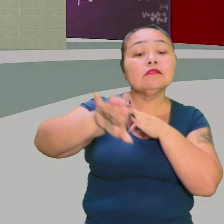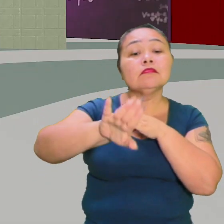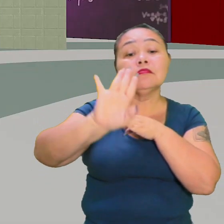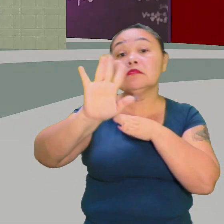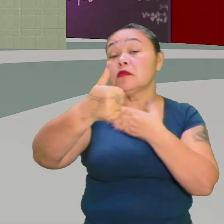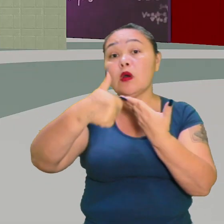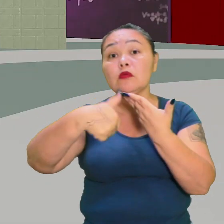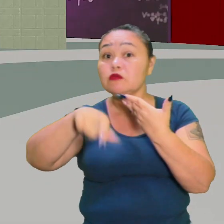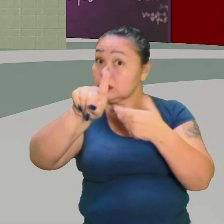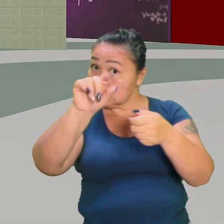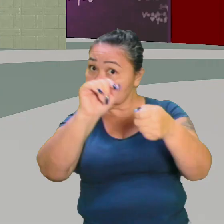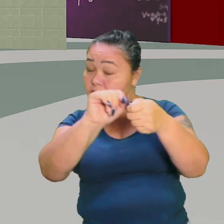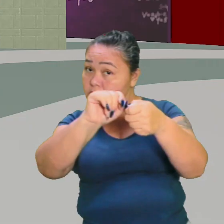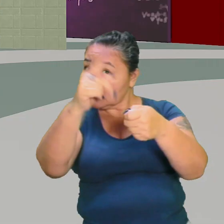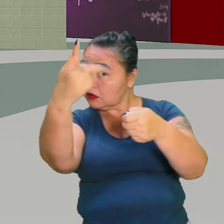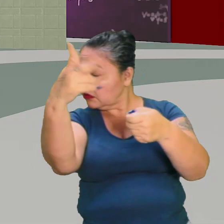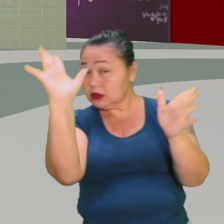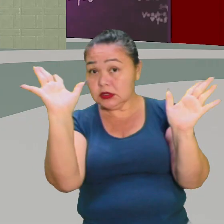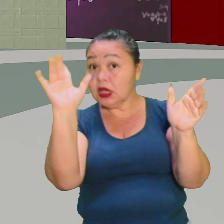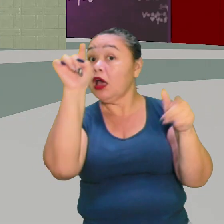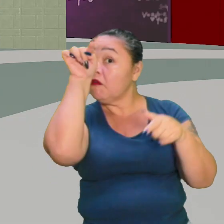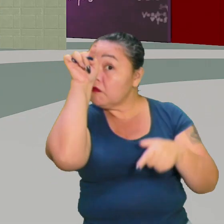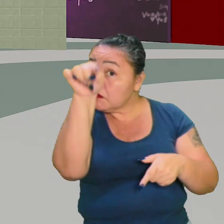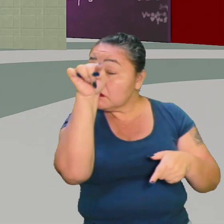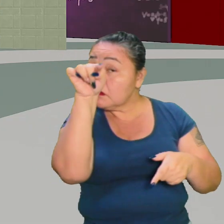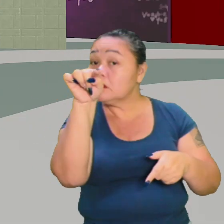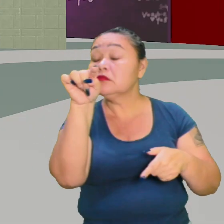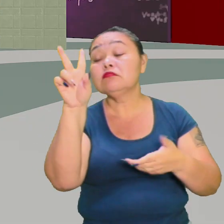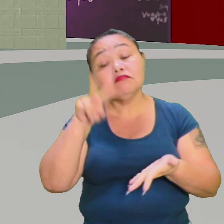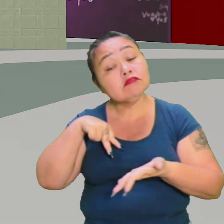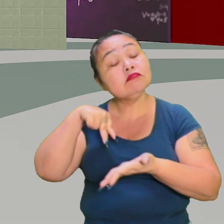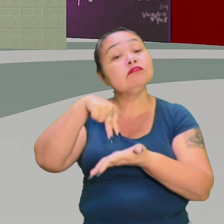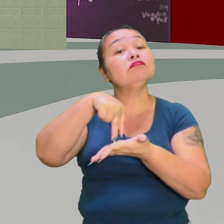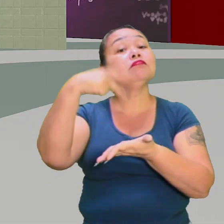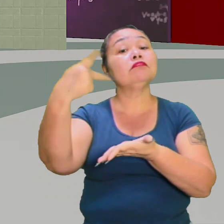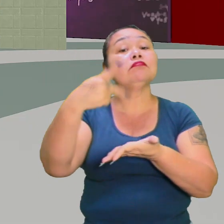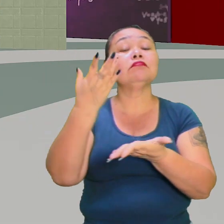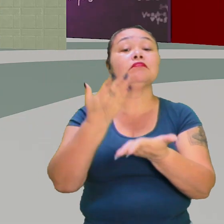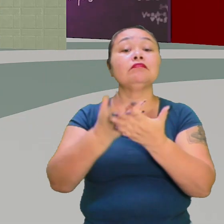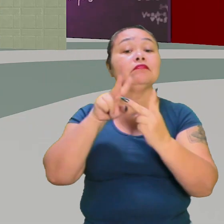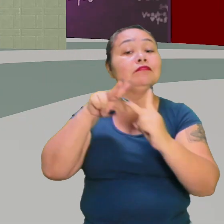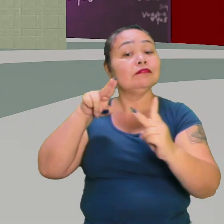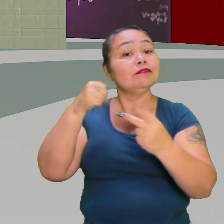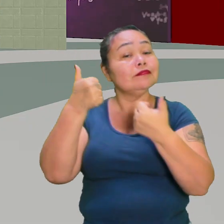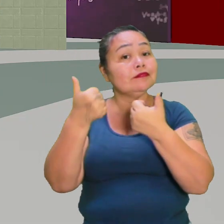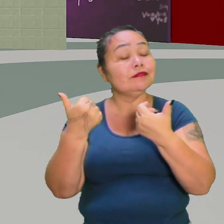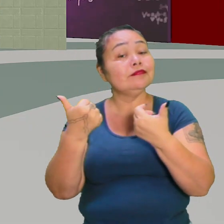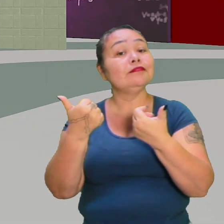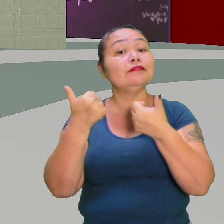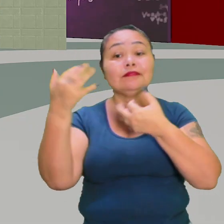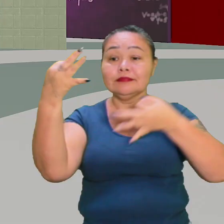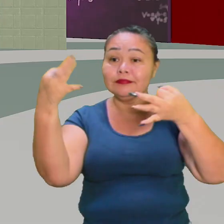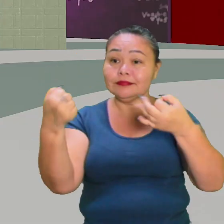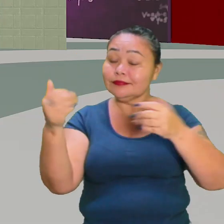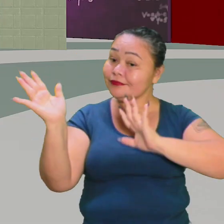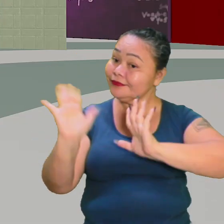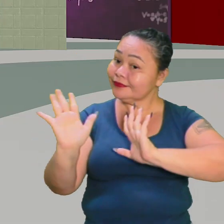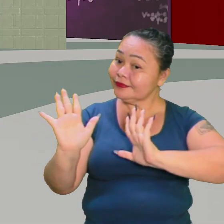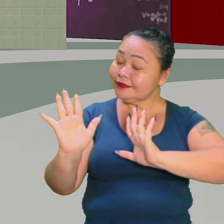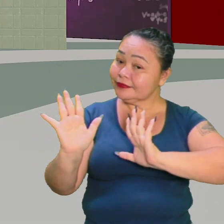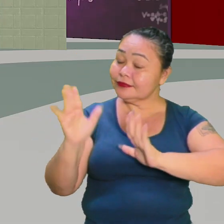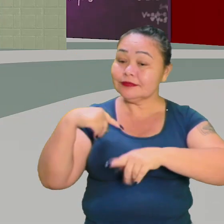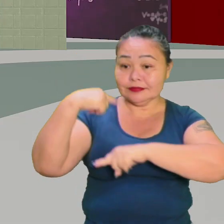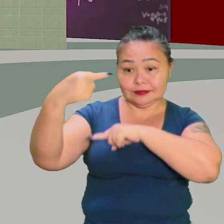porque o trabalho todo é com vocês. Vocês são protagonistas dessas aulas híbridas, beleza? Perfeito. Tchau,